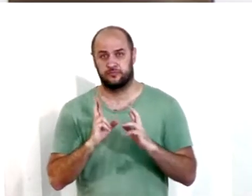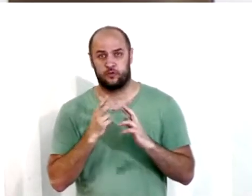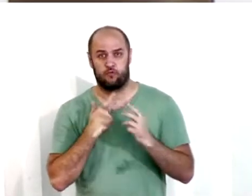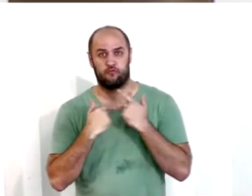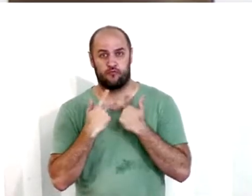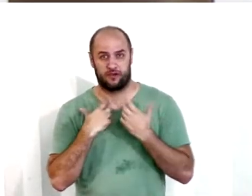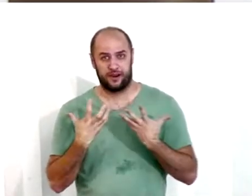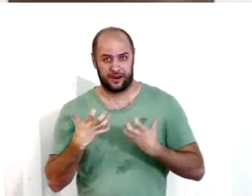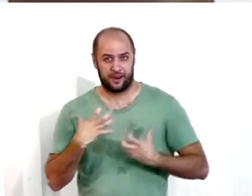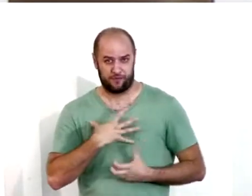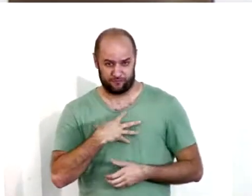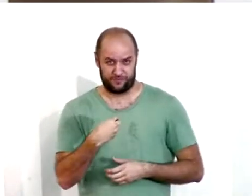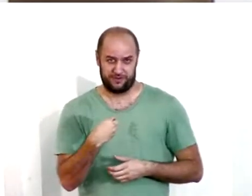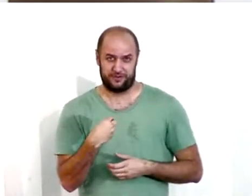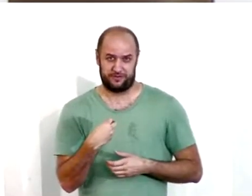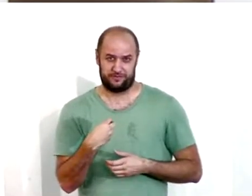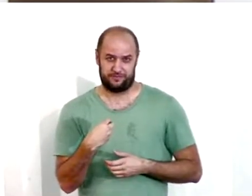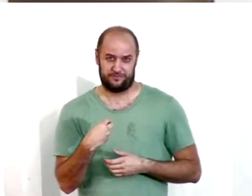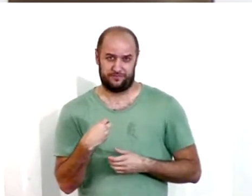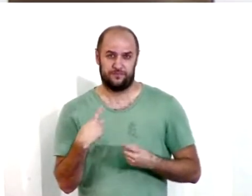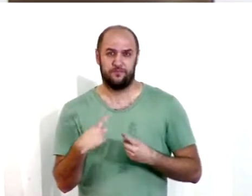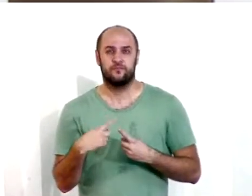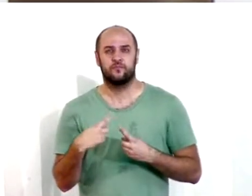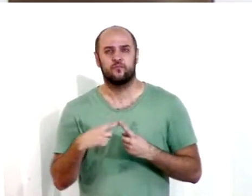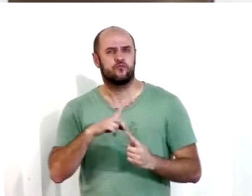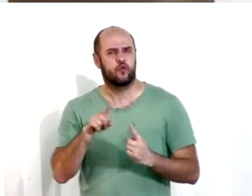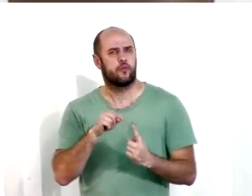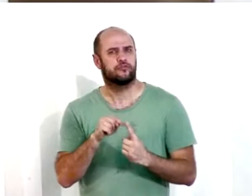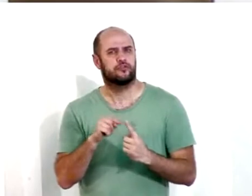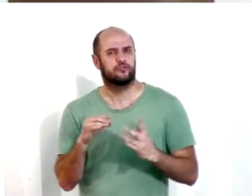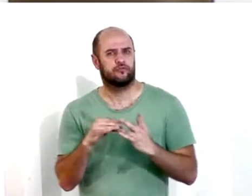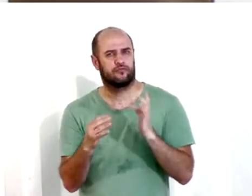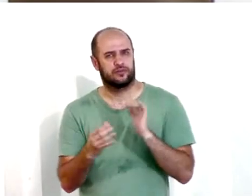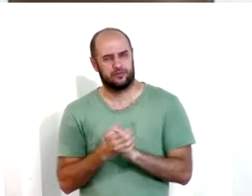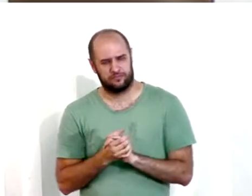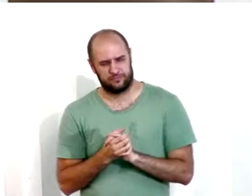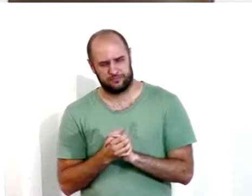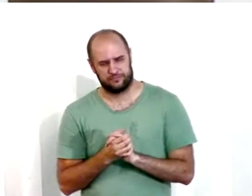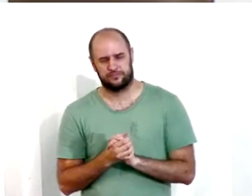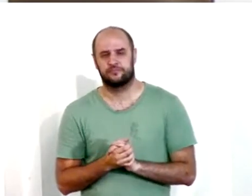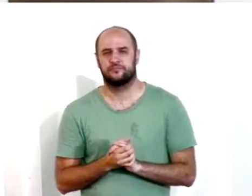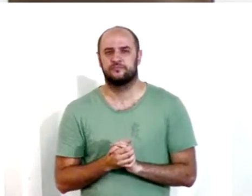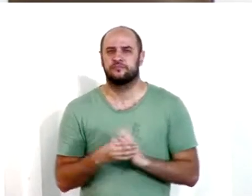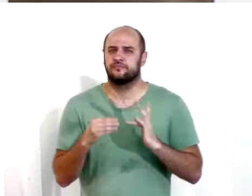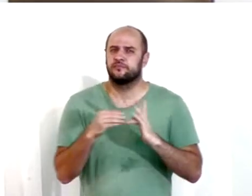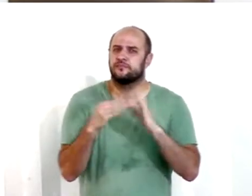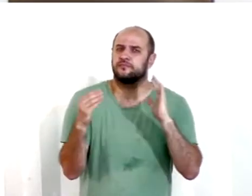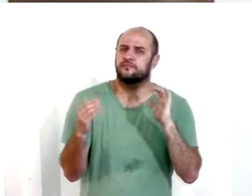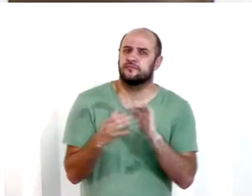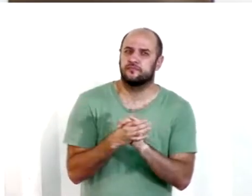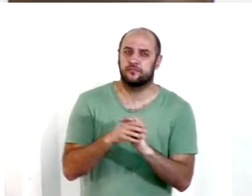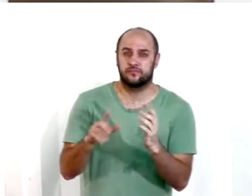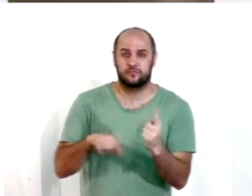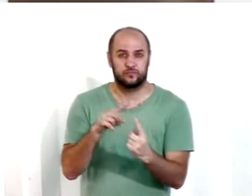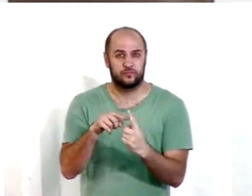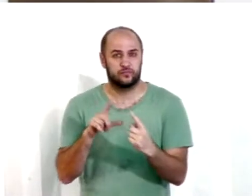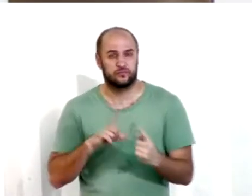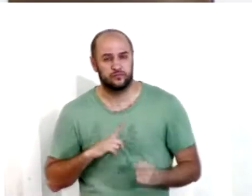filhos, esqueceu do propósito do casamento. O casamento tem um